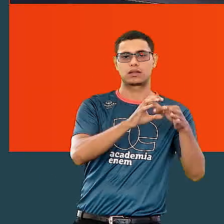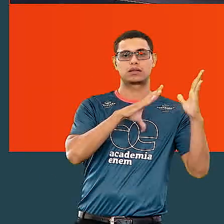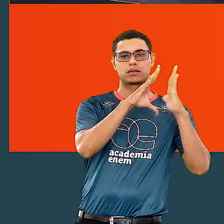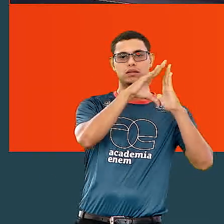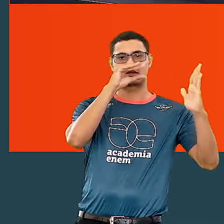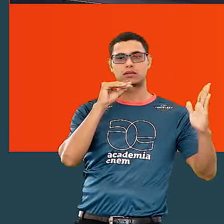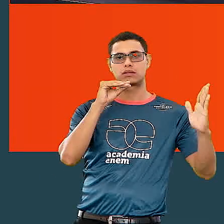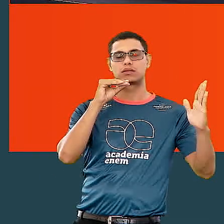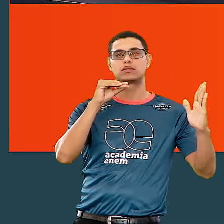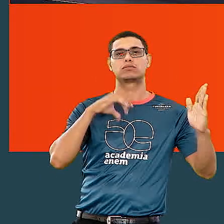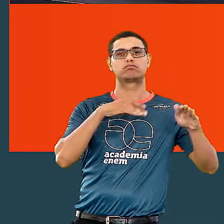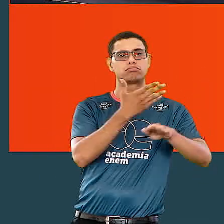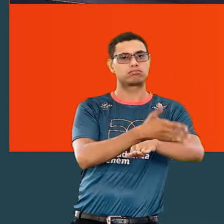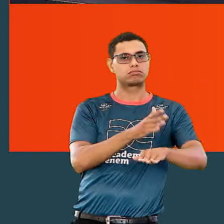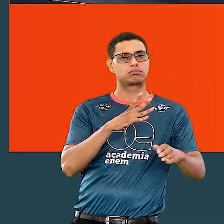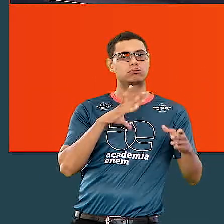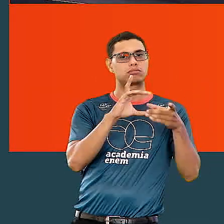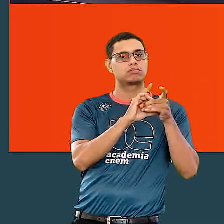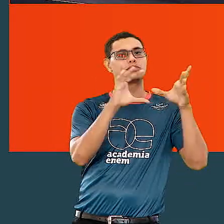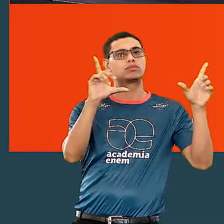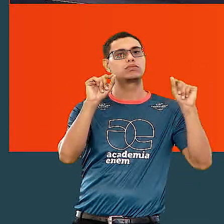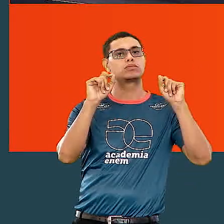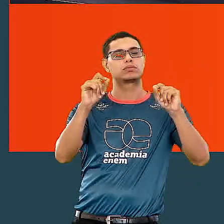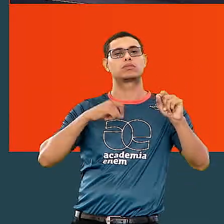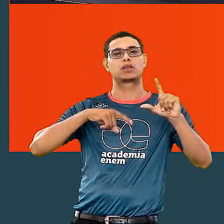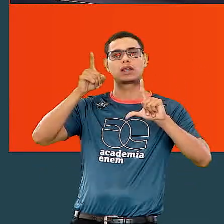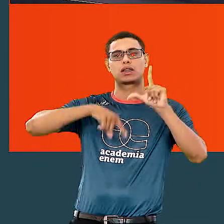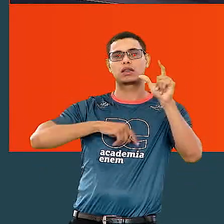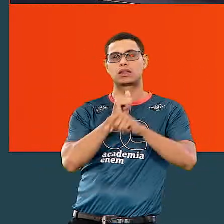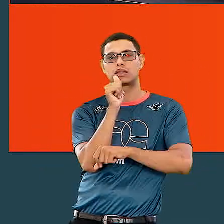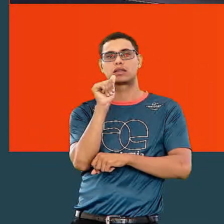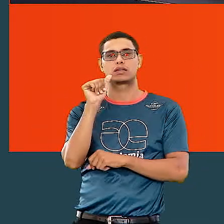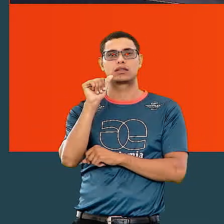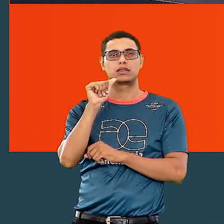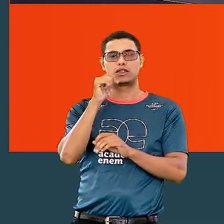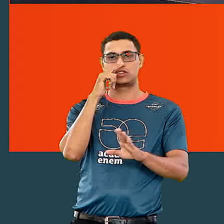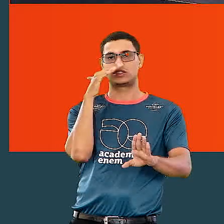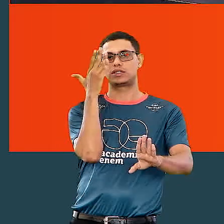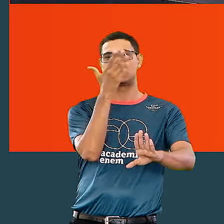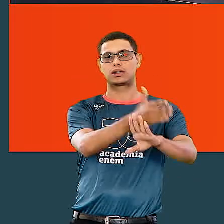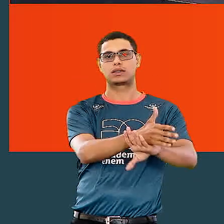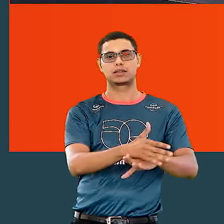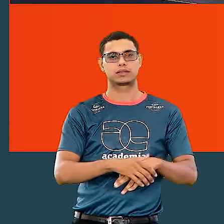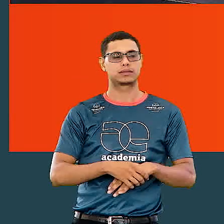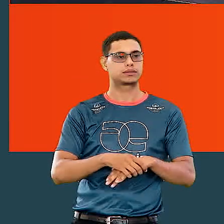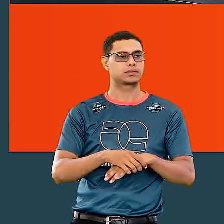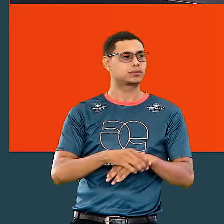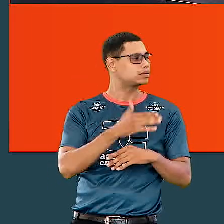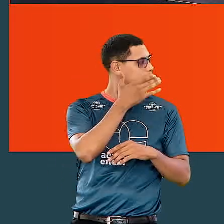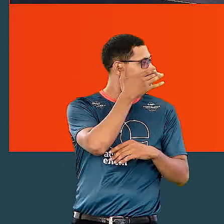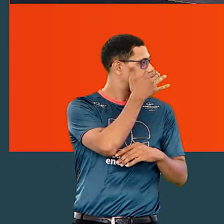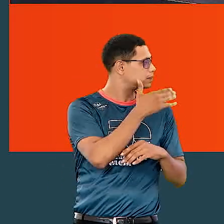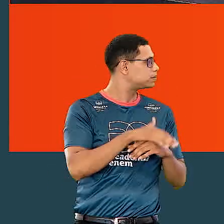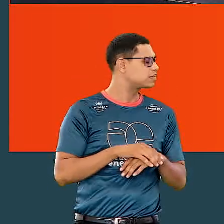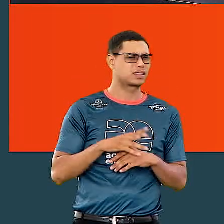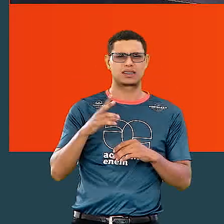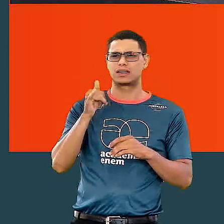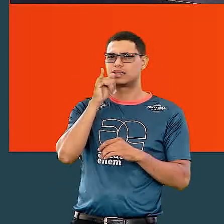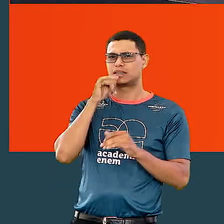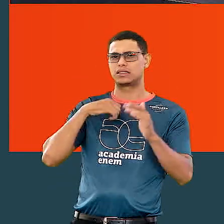modelo de prática democrática é, letra A, direta. Não é sindical, amore. Eu não